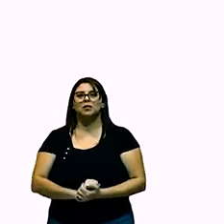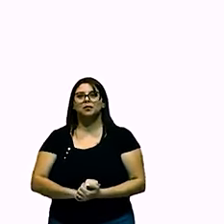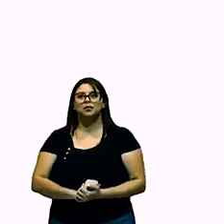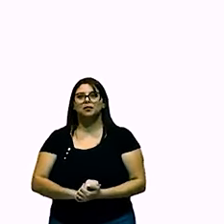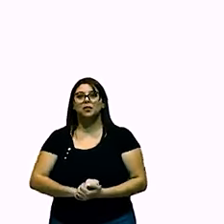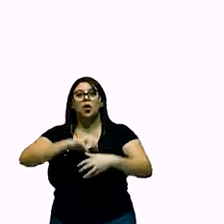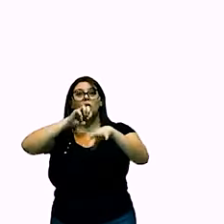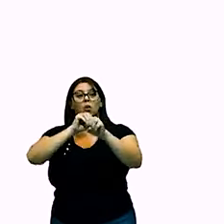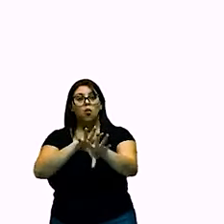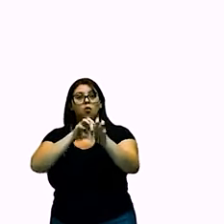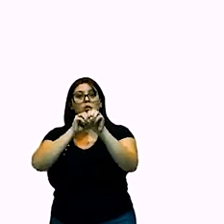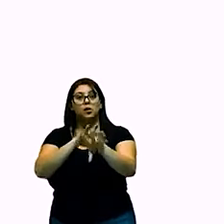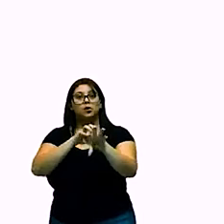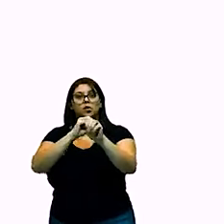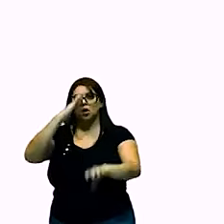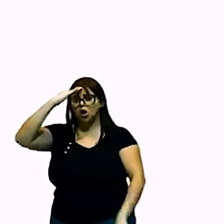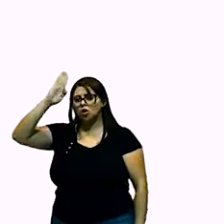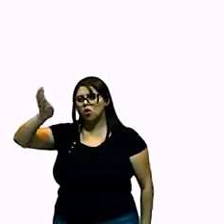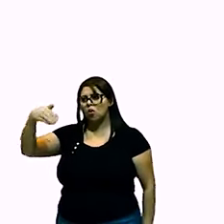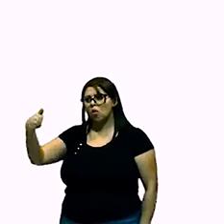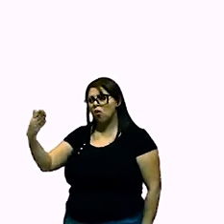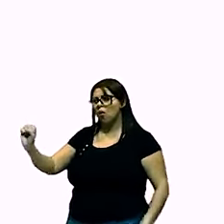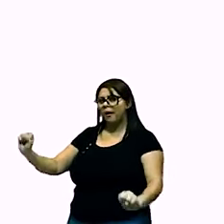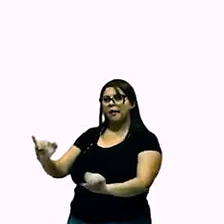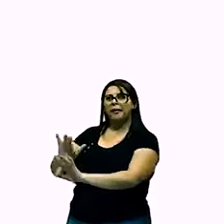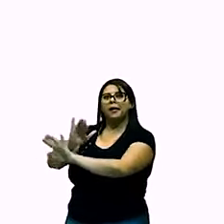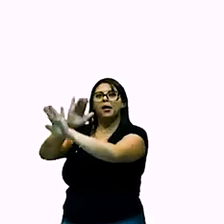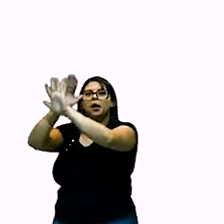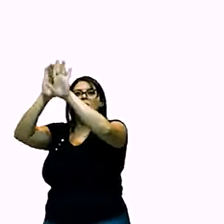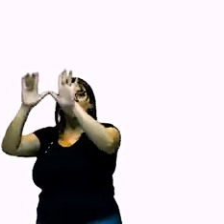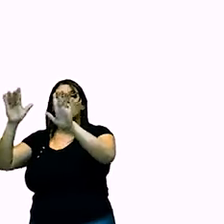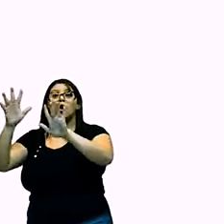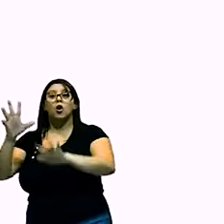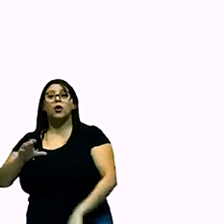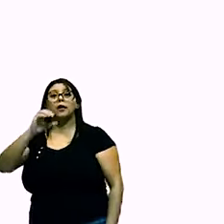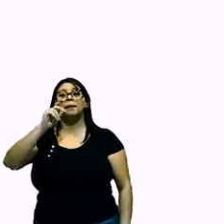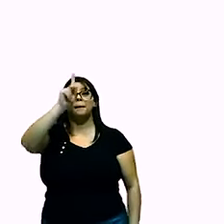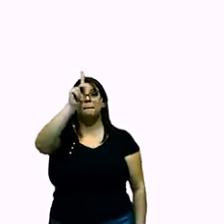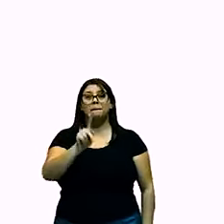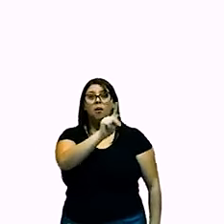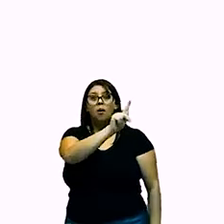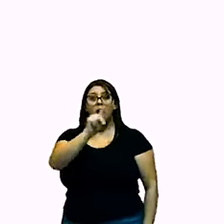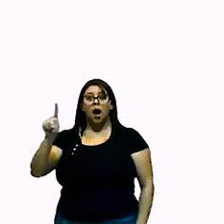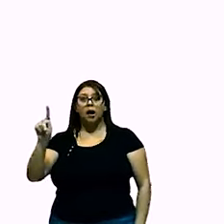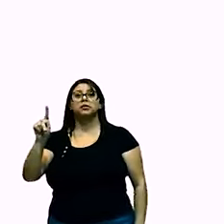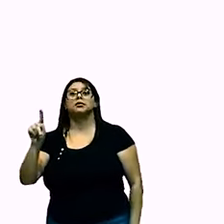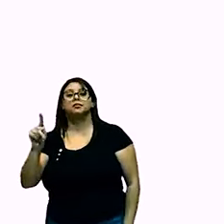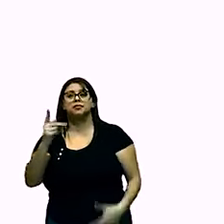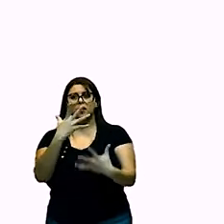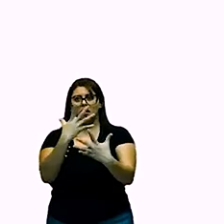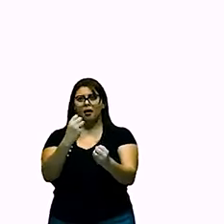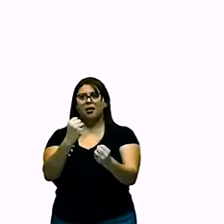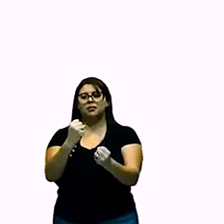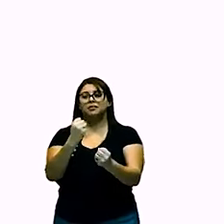e a glórias recebidas pelo Papa, pelas autoridades eclesiásticas e pelos santos canonizados.